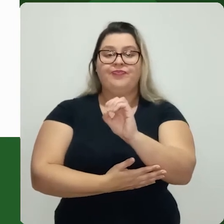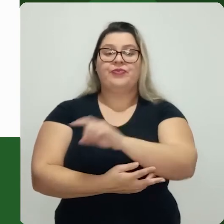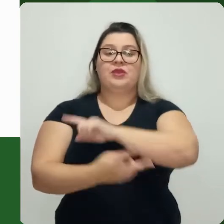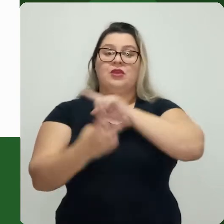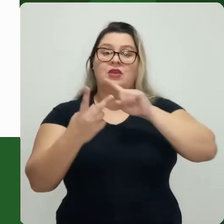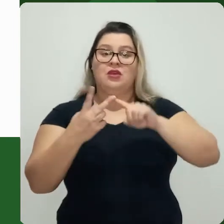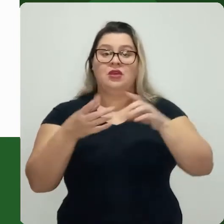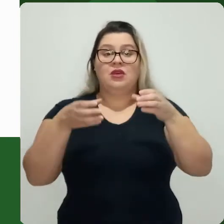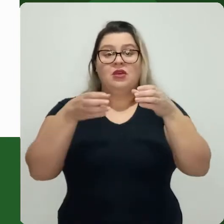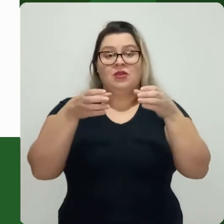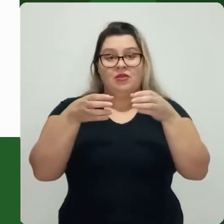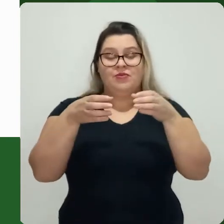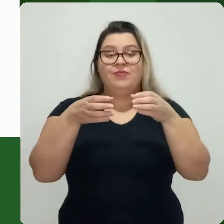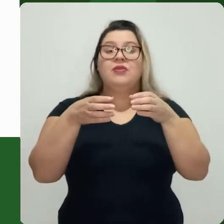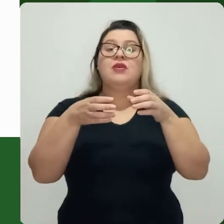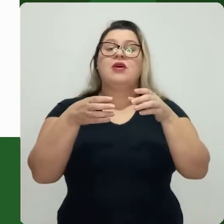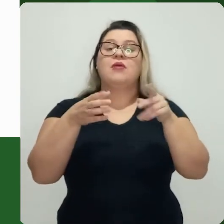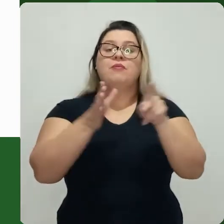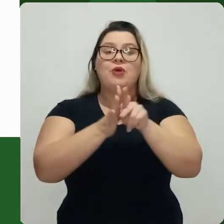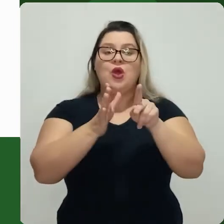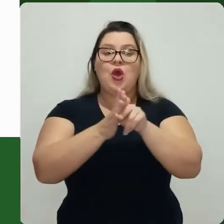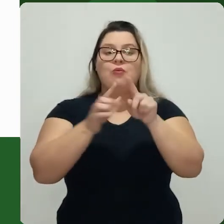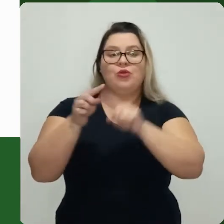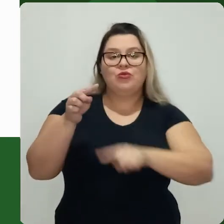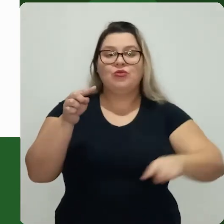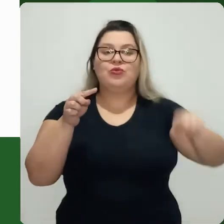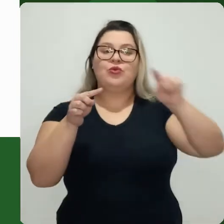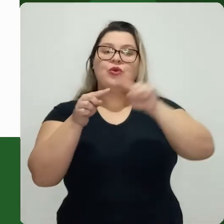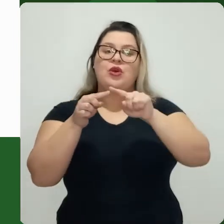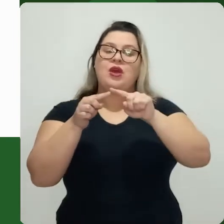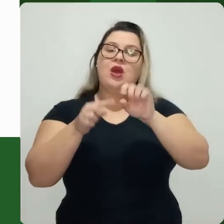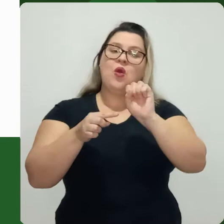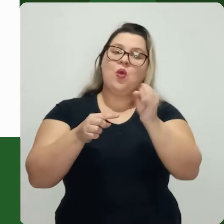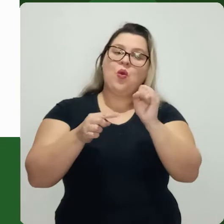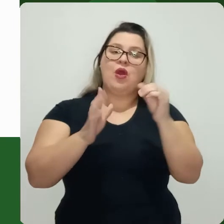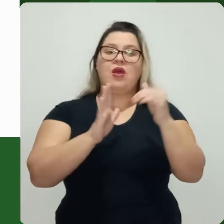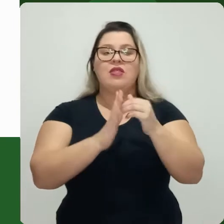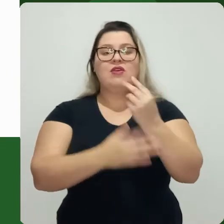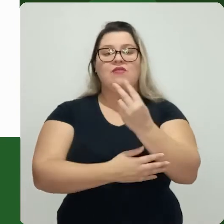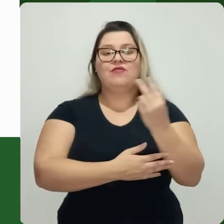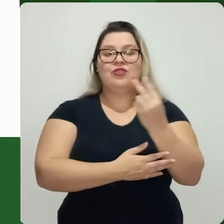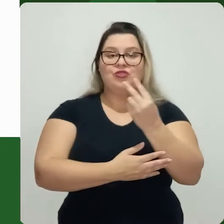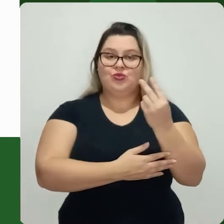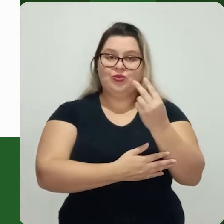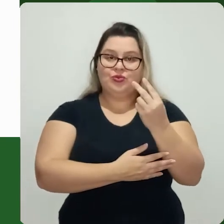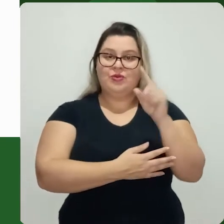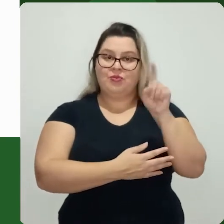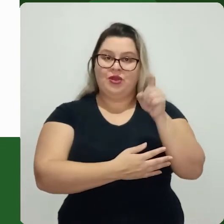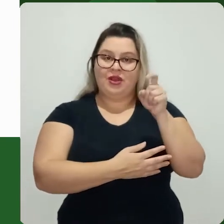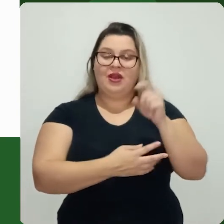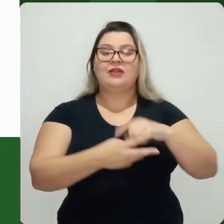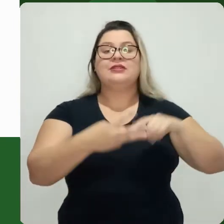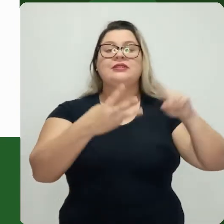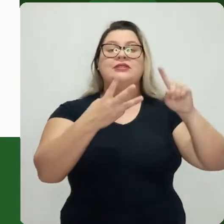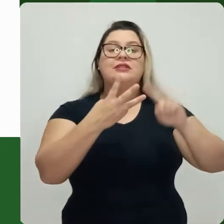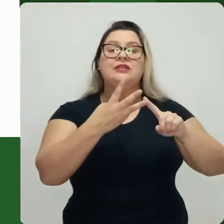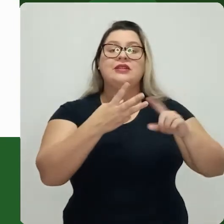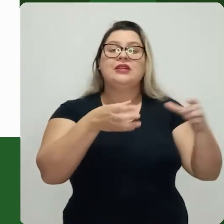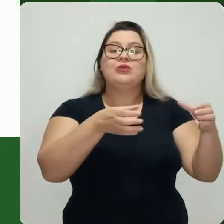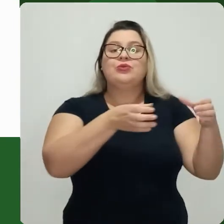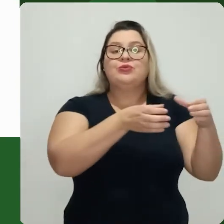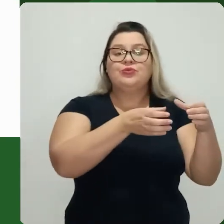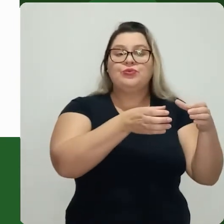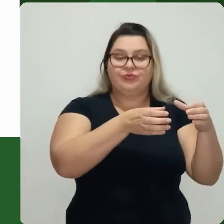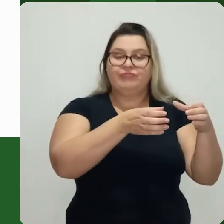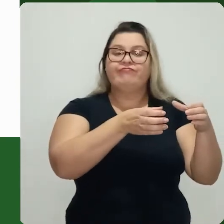polegadas, os teares de médio diâmetro, entre 8 a 22 polegadas, e os